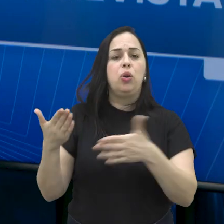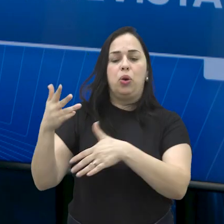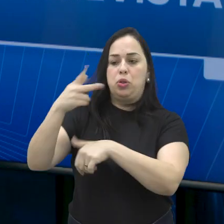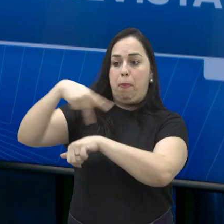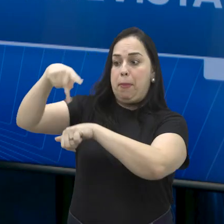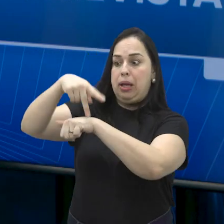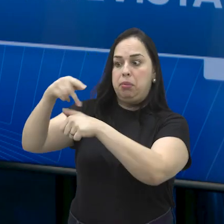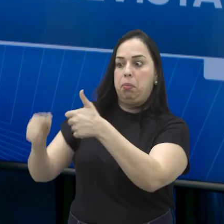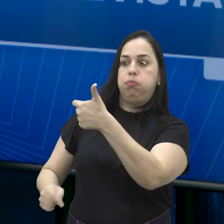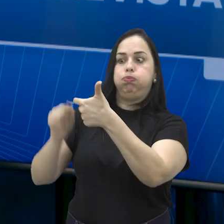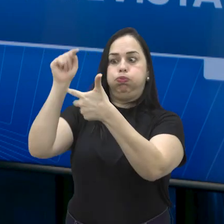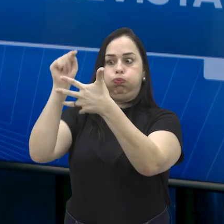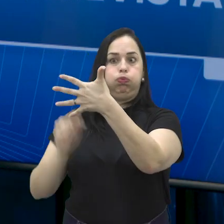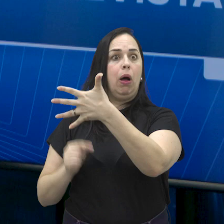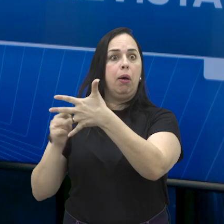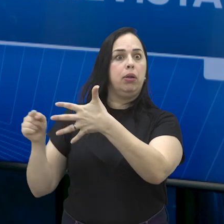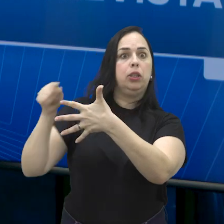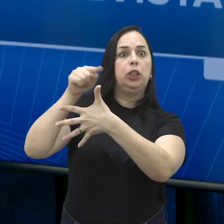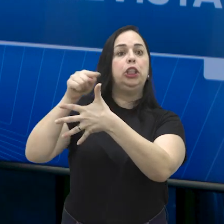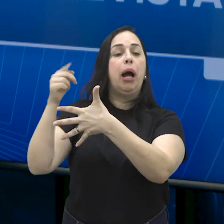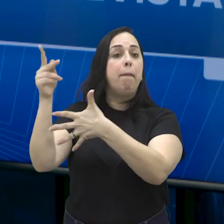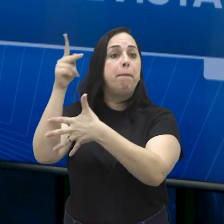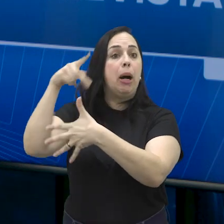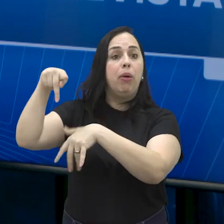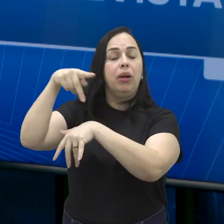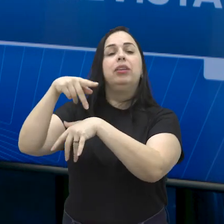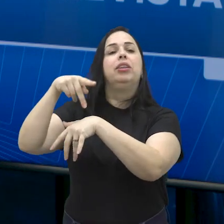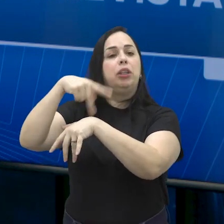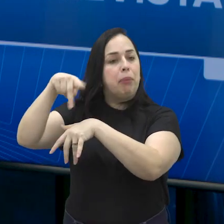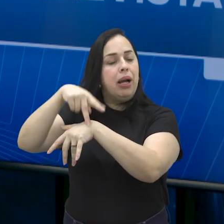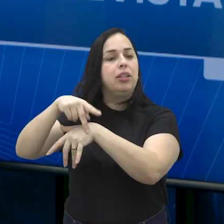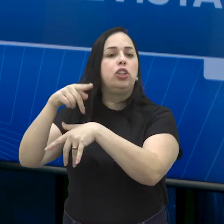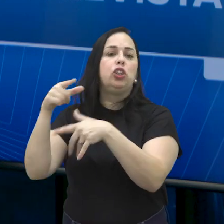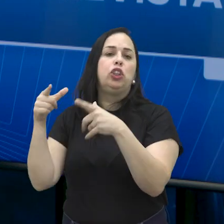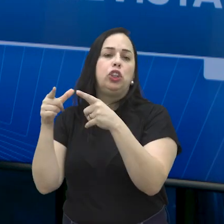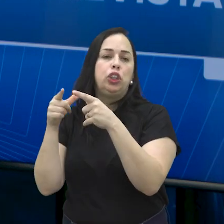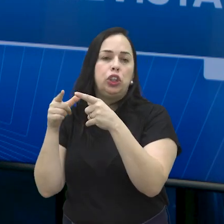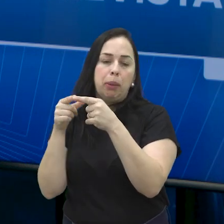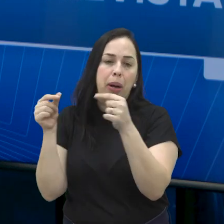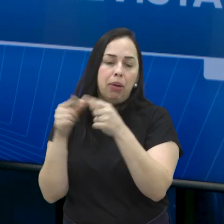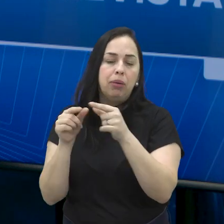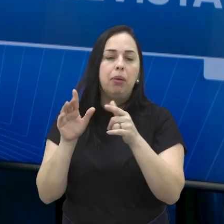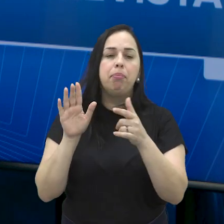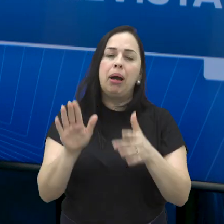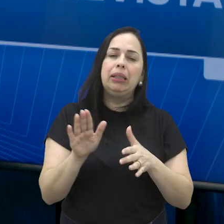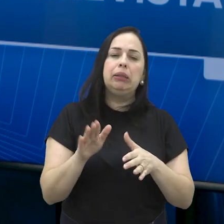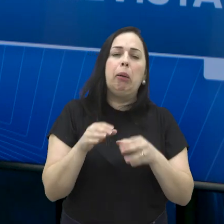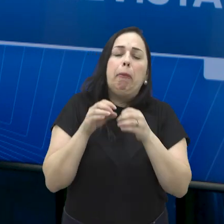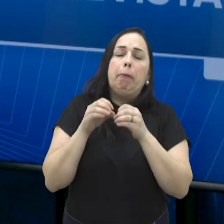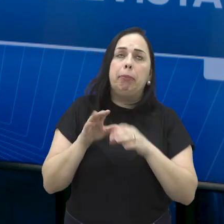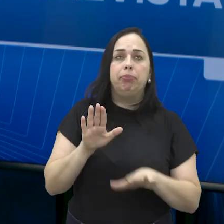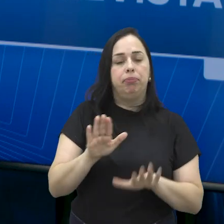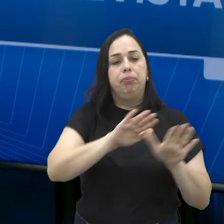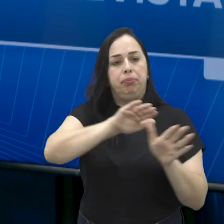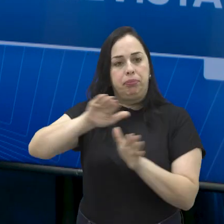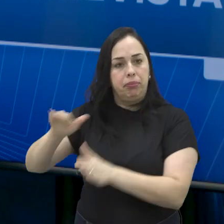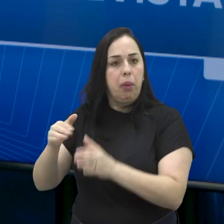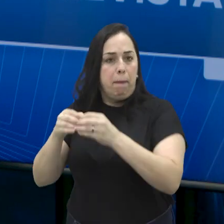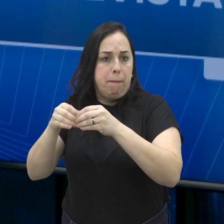mais envolvidos do mundo, né? Pontos prejuízos é algo muito relativo. Por